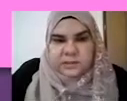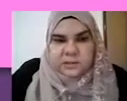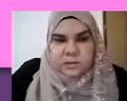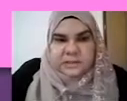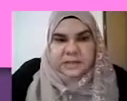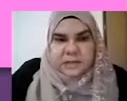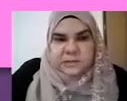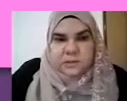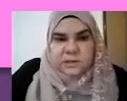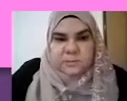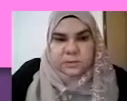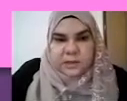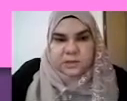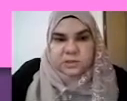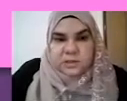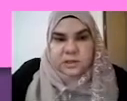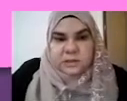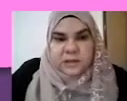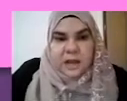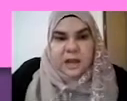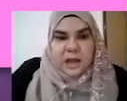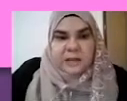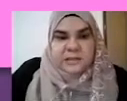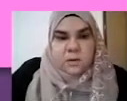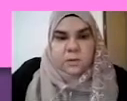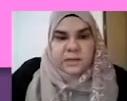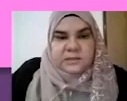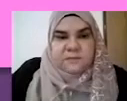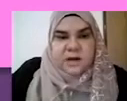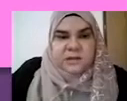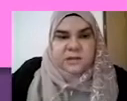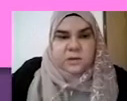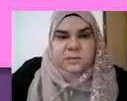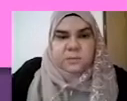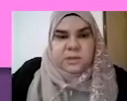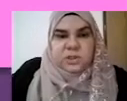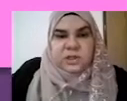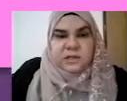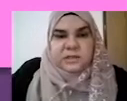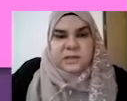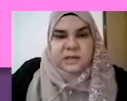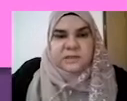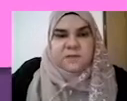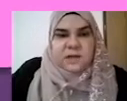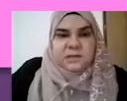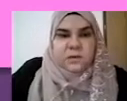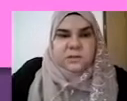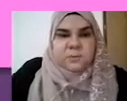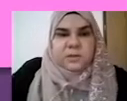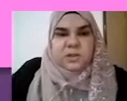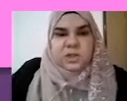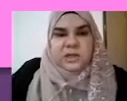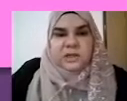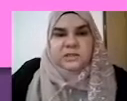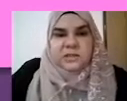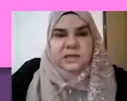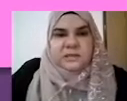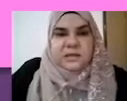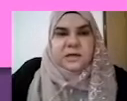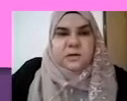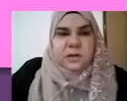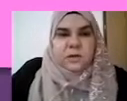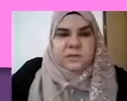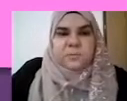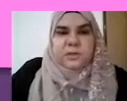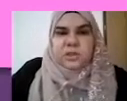C4E4. Esses dois lados são correspondentes, tá? Assim como esse vértice é correspondente a esse vértice é correspondente a